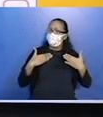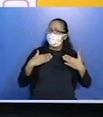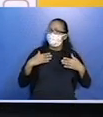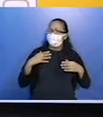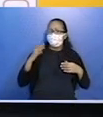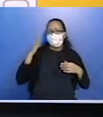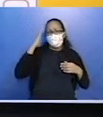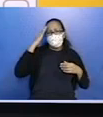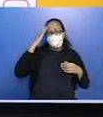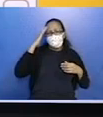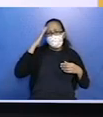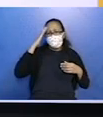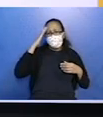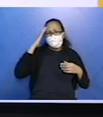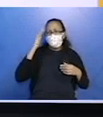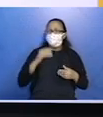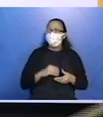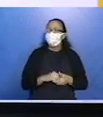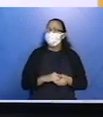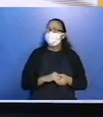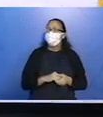vez.